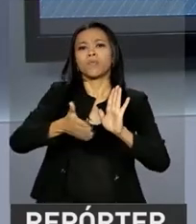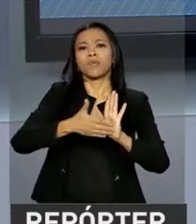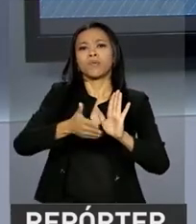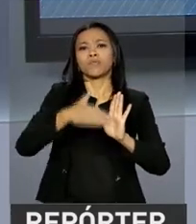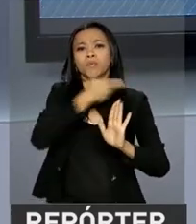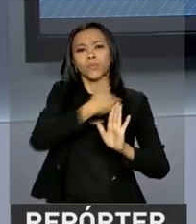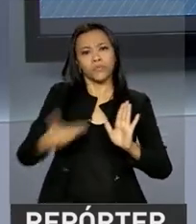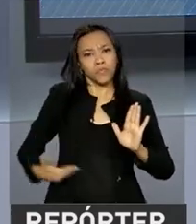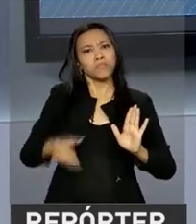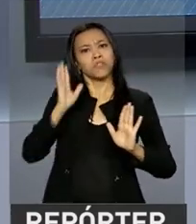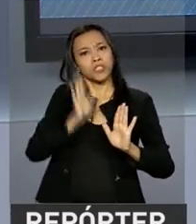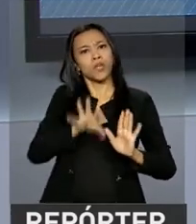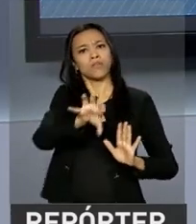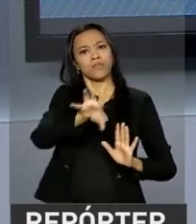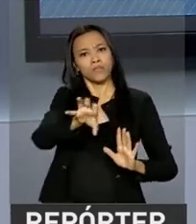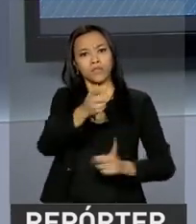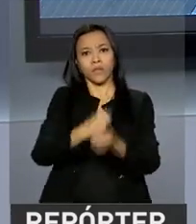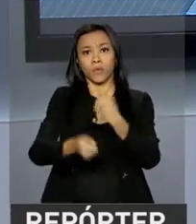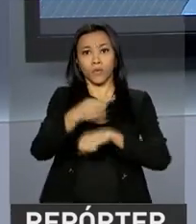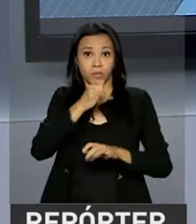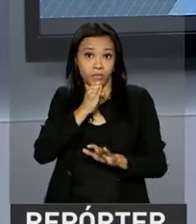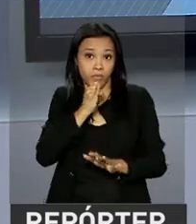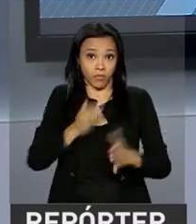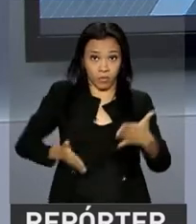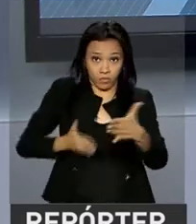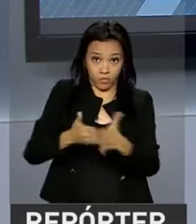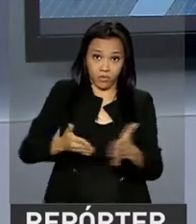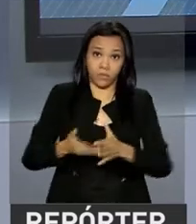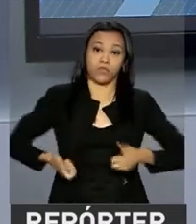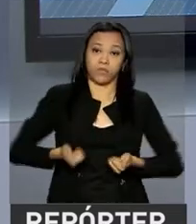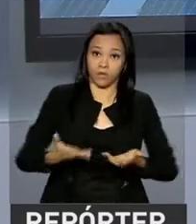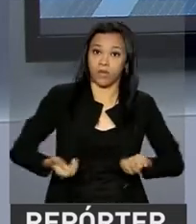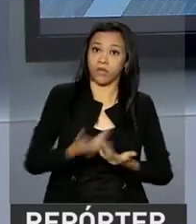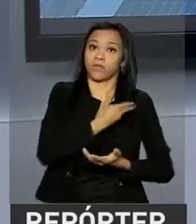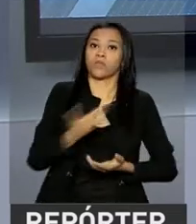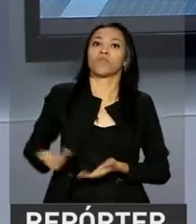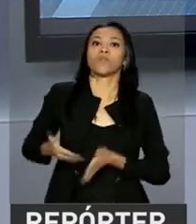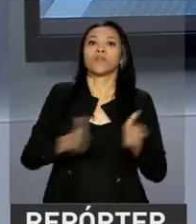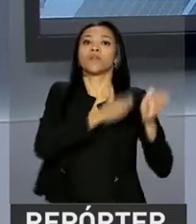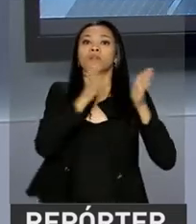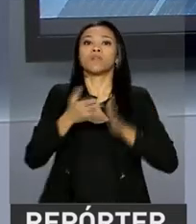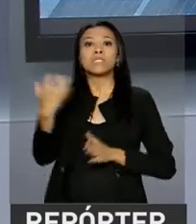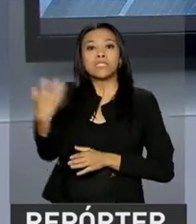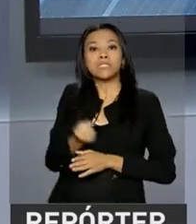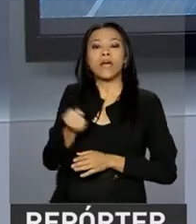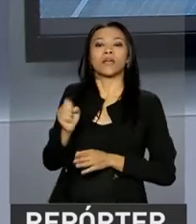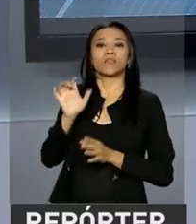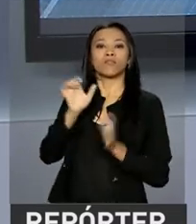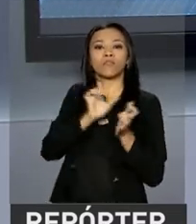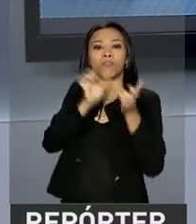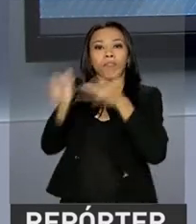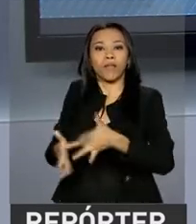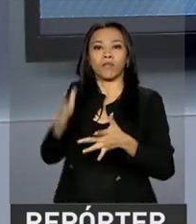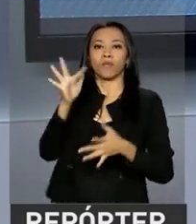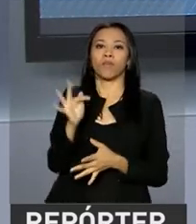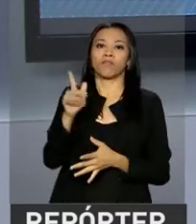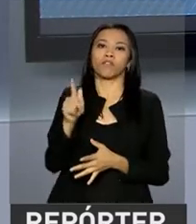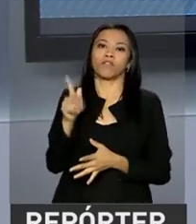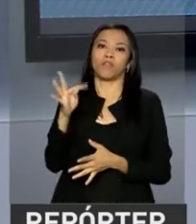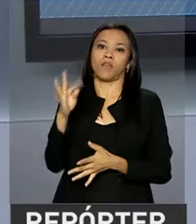positivamente na economia como o teto dos gastos públicos ea liberação do saque de contas inativas do fgts